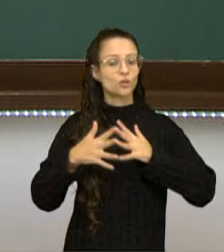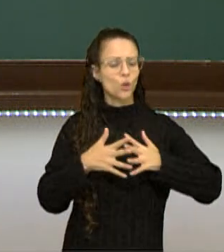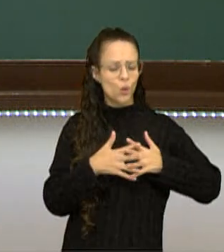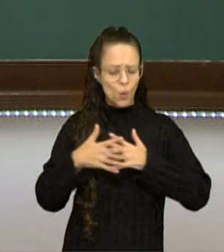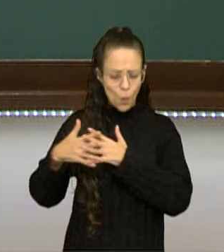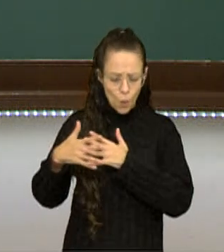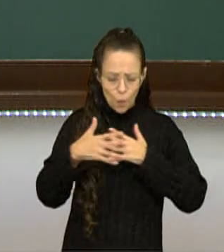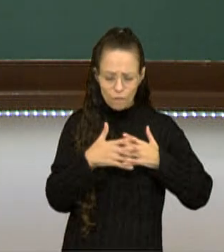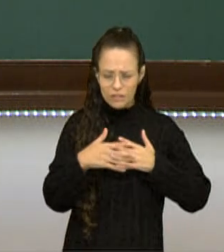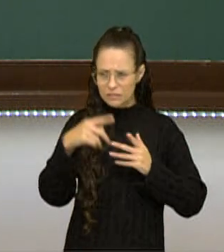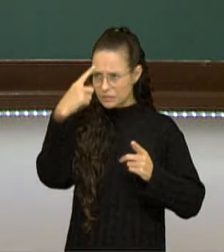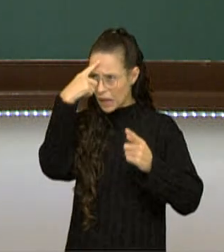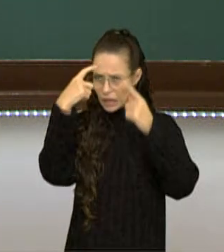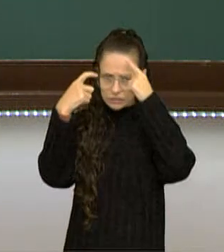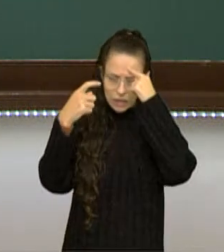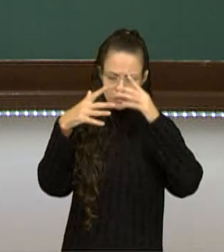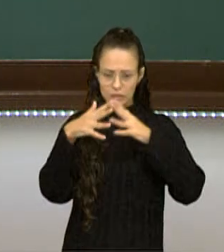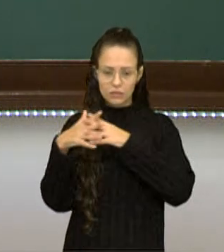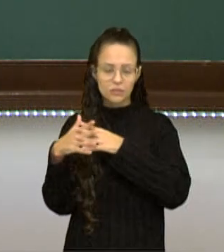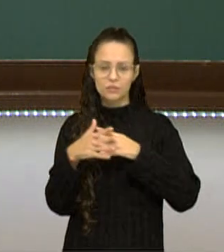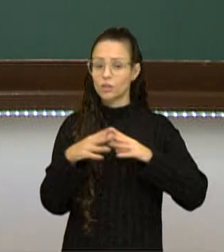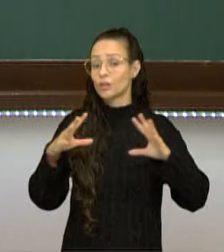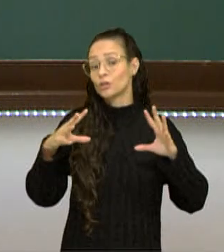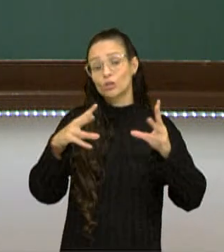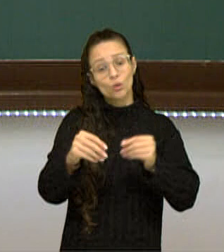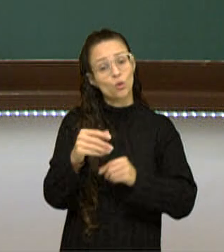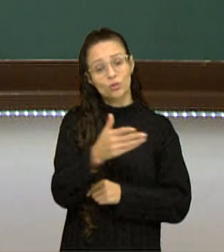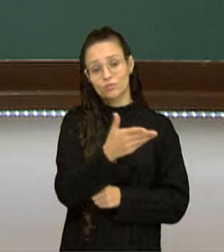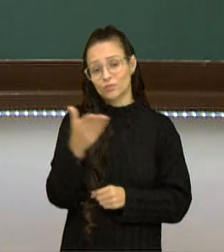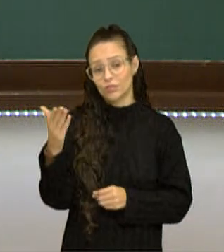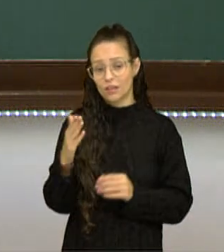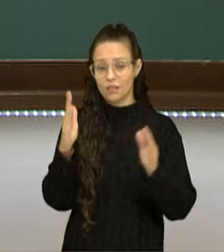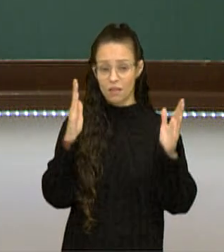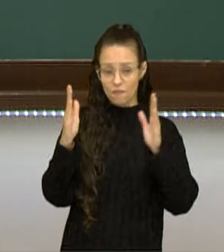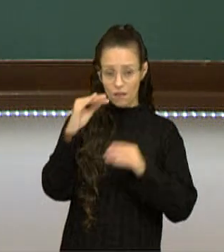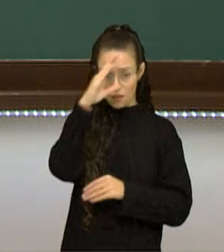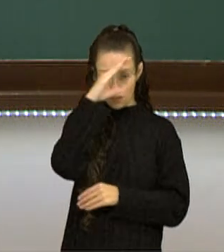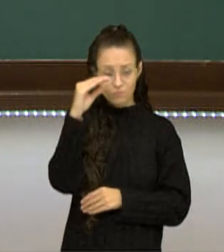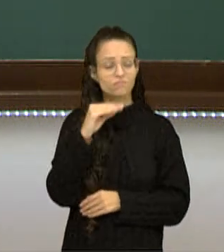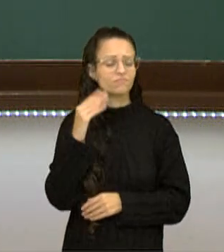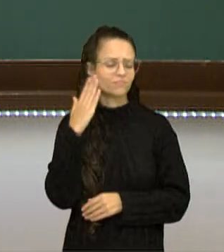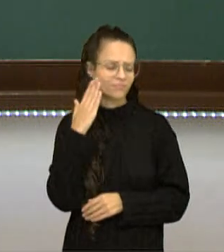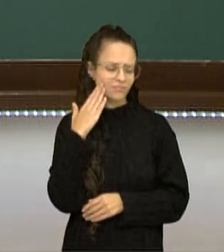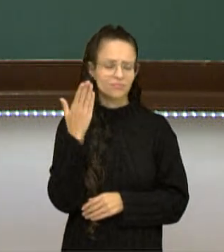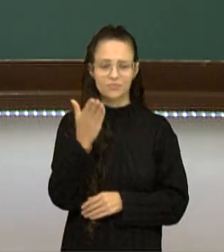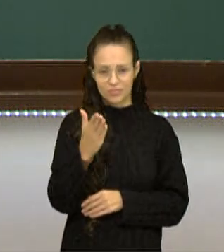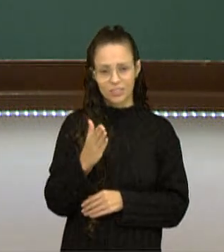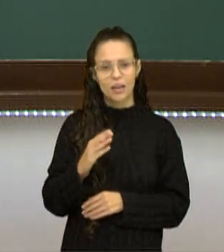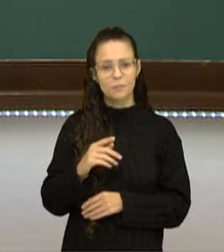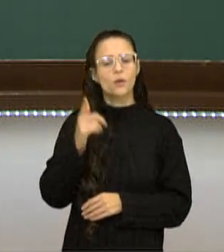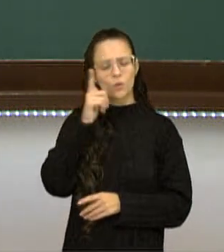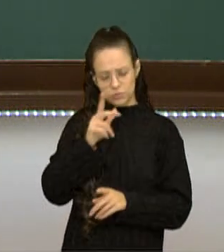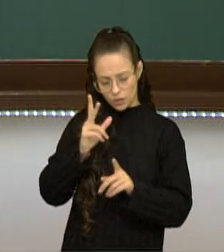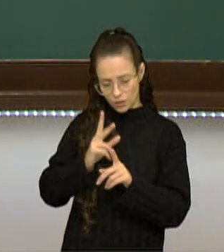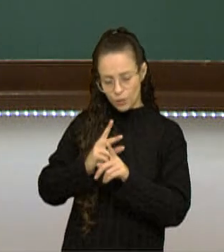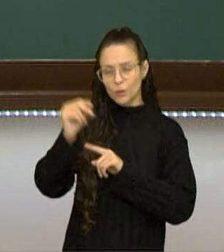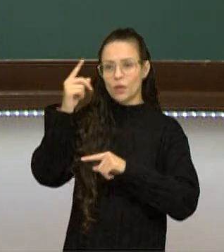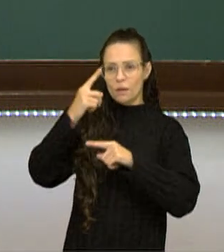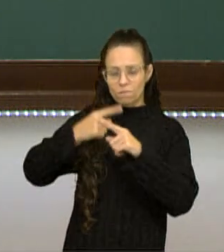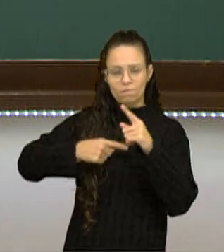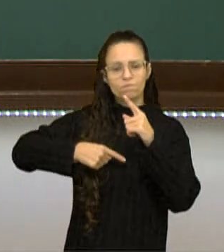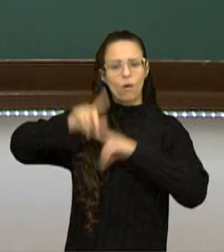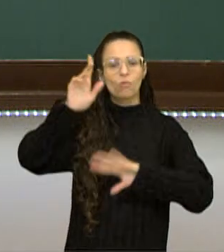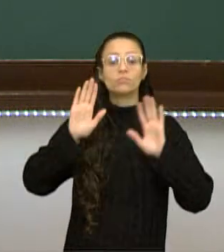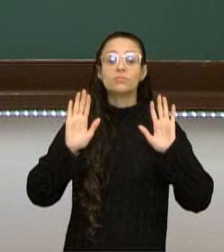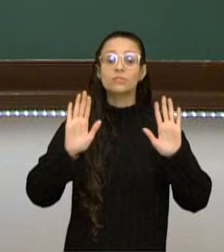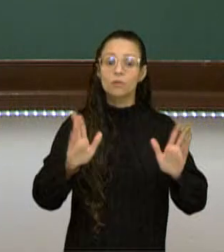de ideias muito grande, tá? Todo mundo que passa pela adolescência sabe disso e todo mundo supera a adolescência.